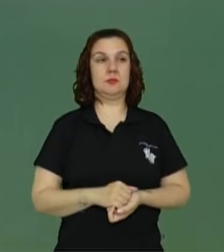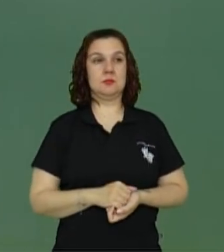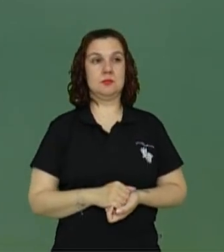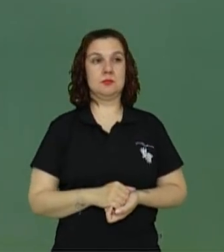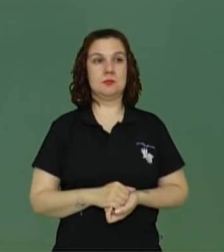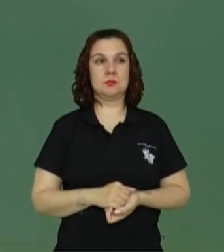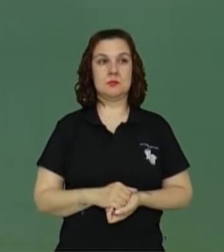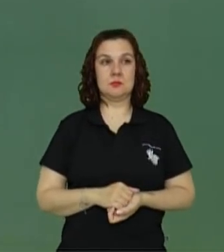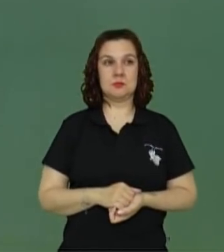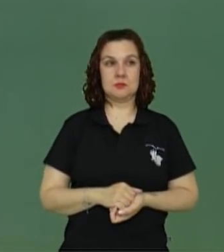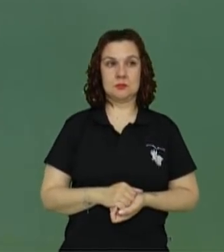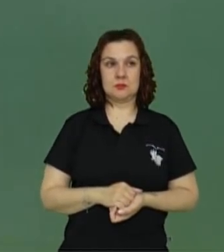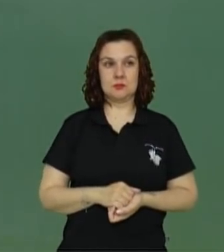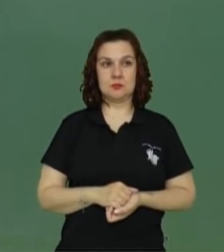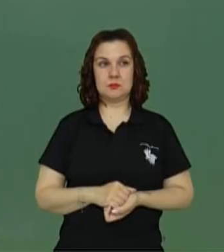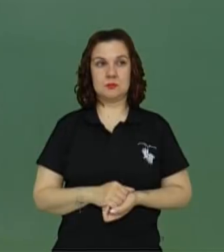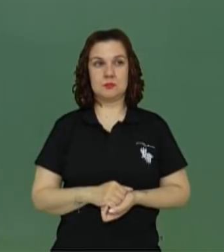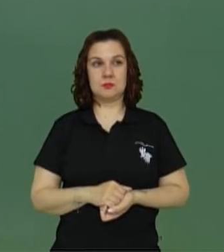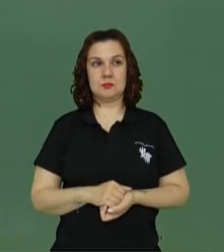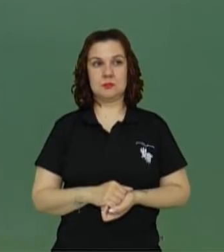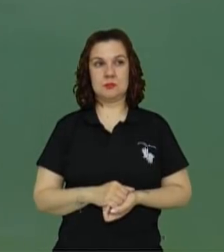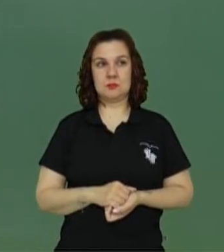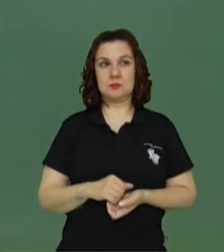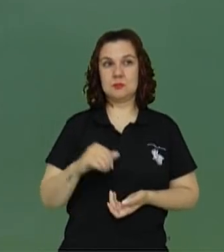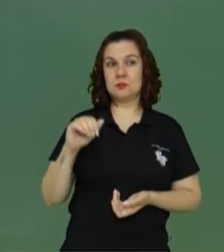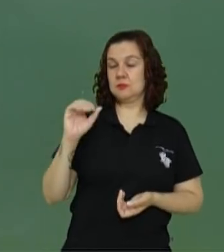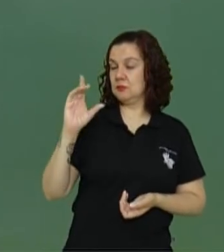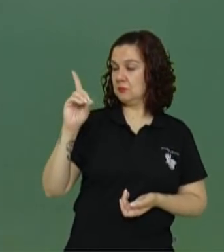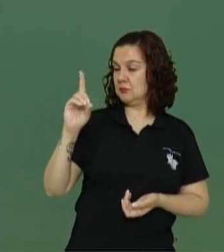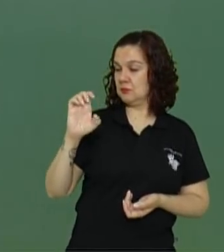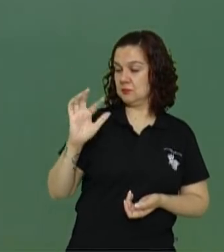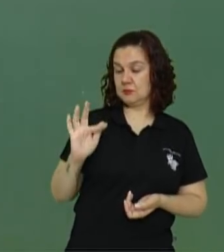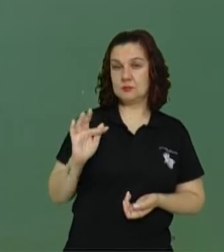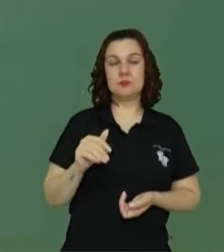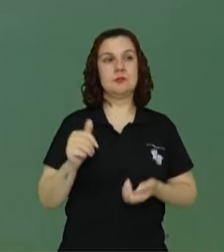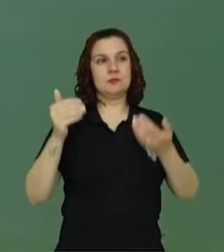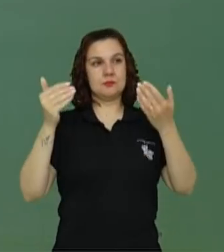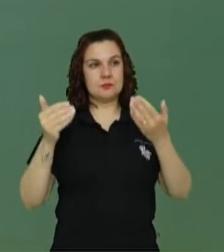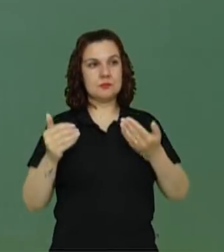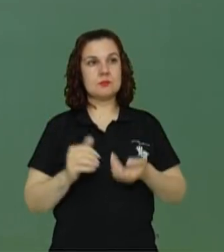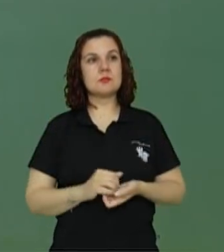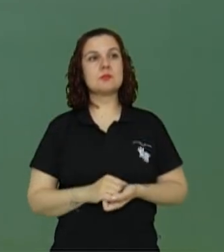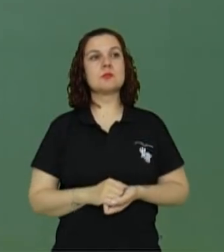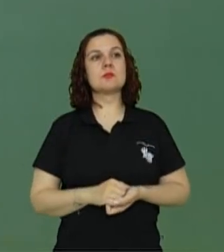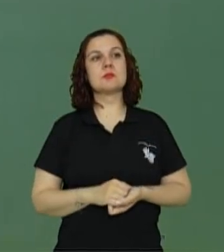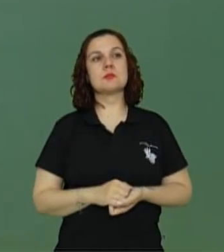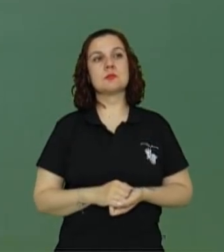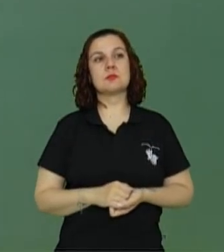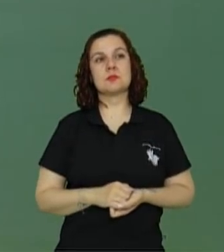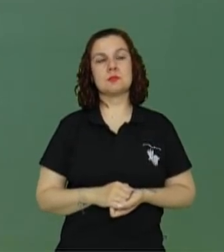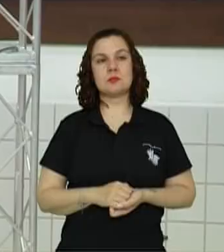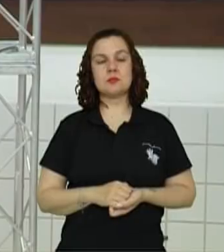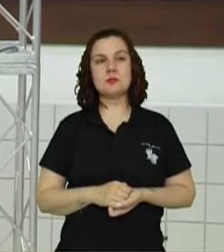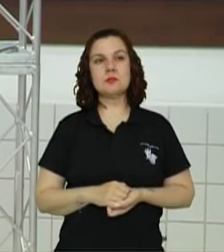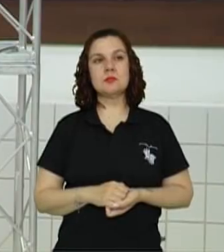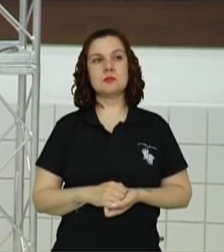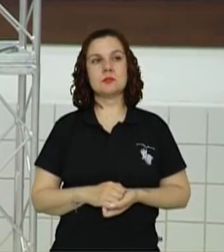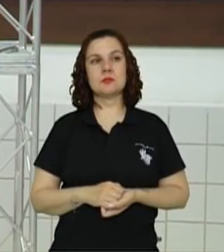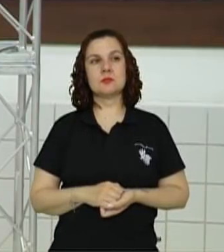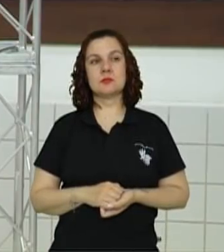ponto D, ponto E e ponto F. Primeira proporção que eu posso tirar